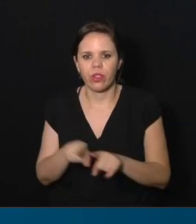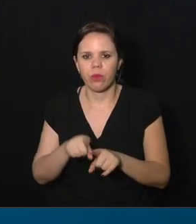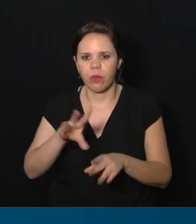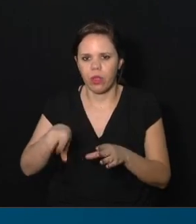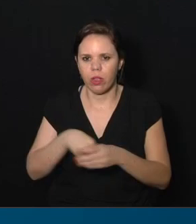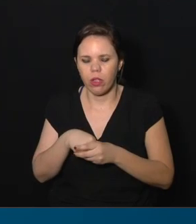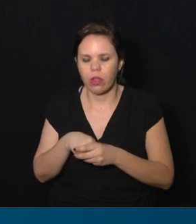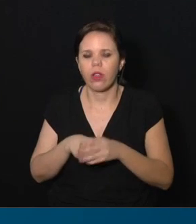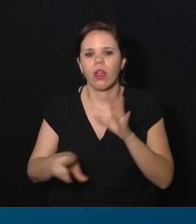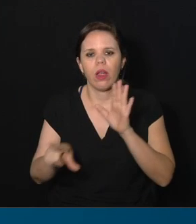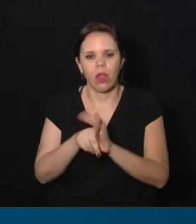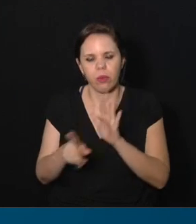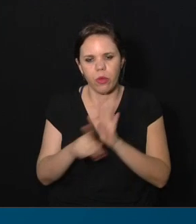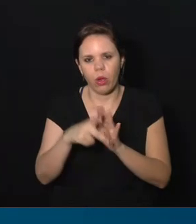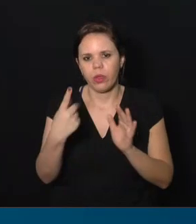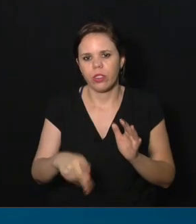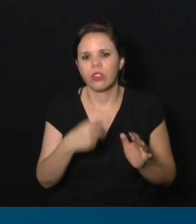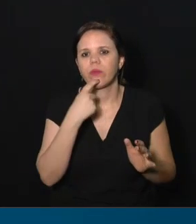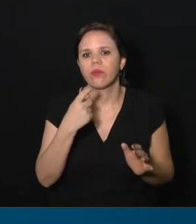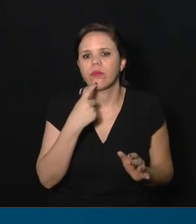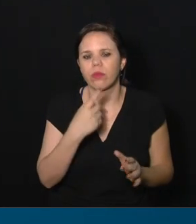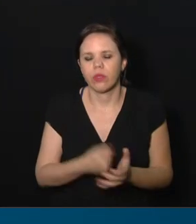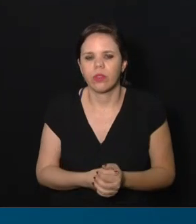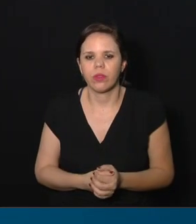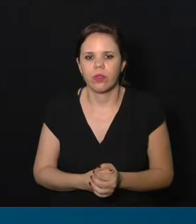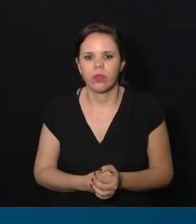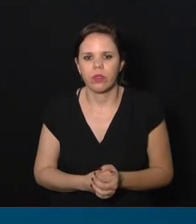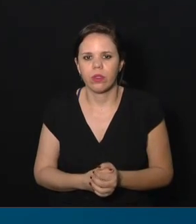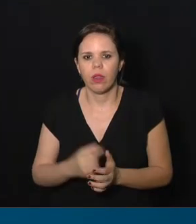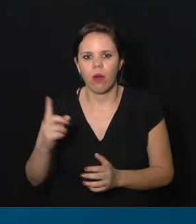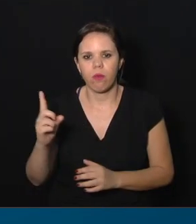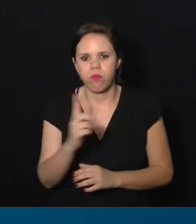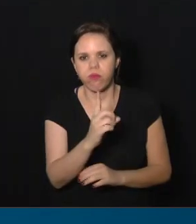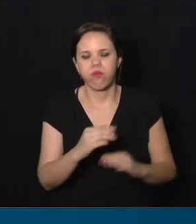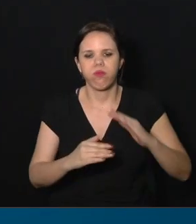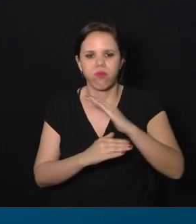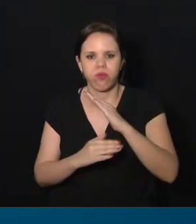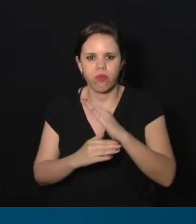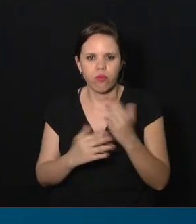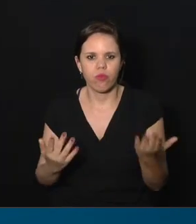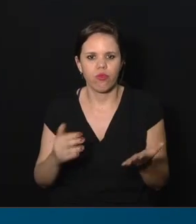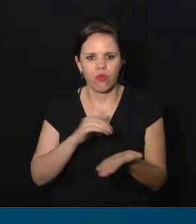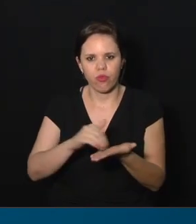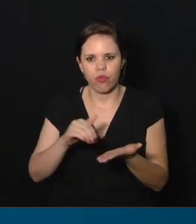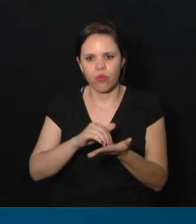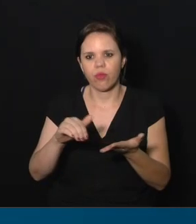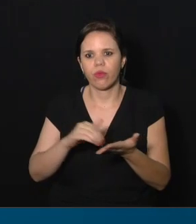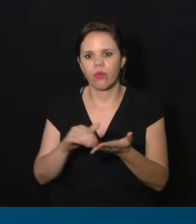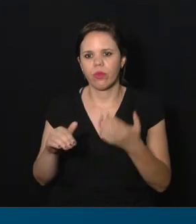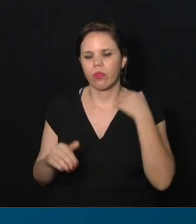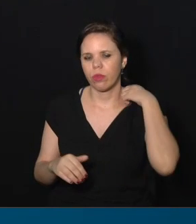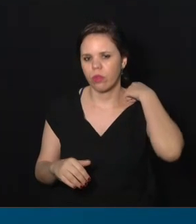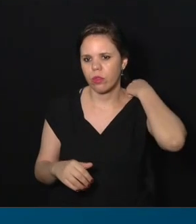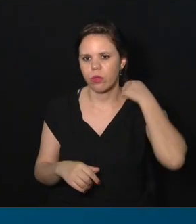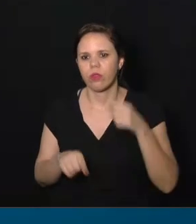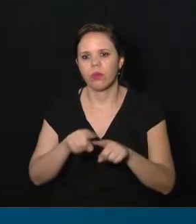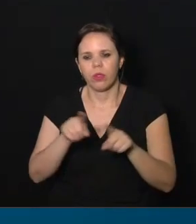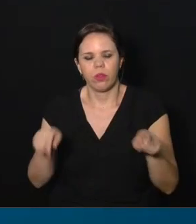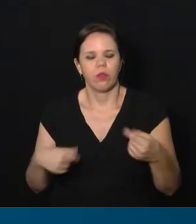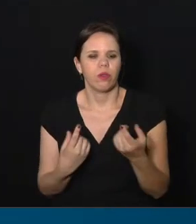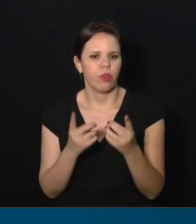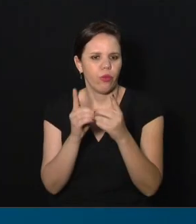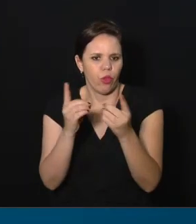lei orgânica do município o comparecimento à Câmara Municipal dos secretários municipais nomeados para que